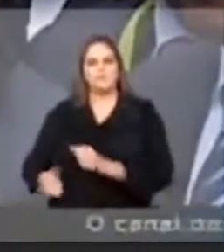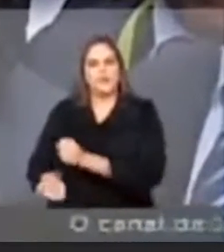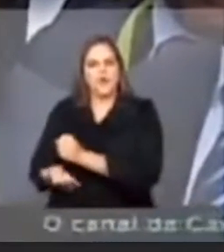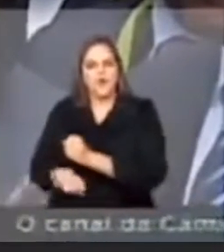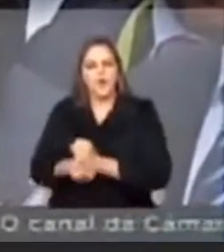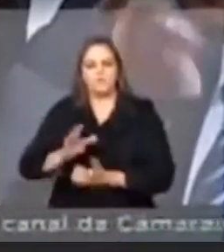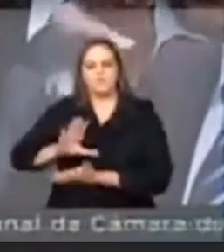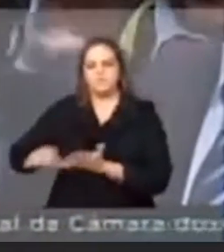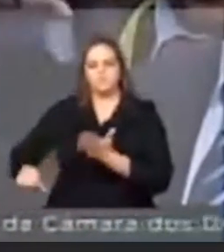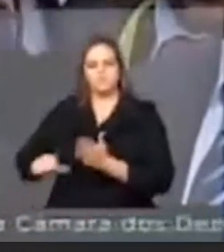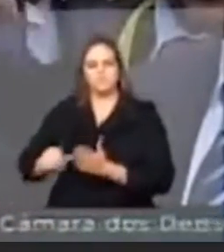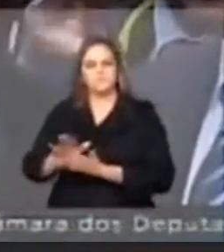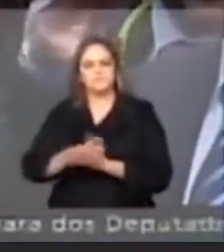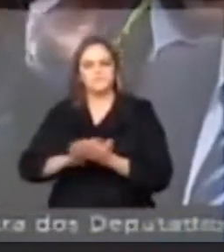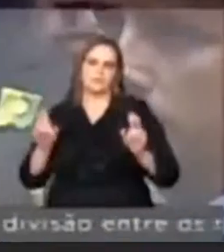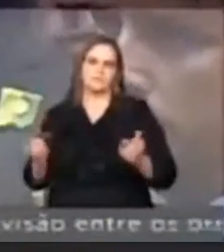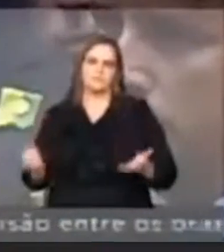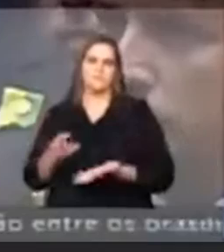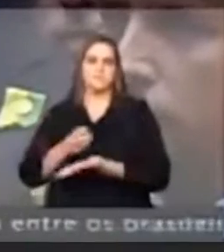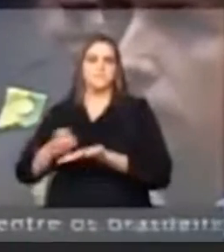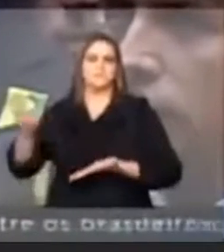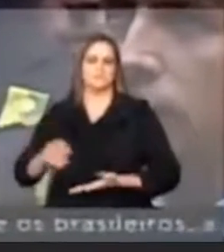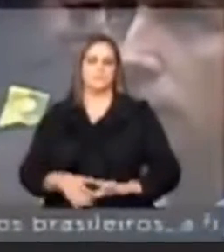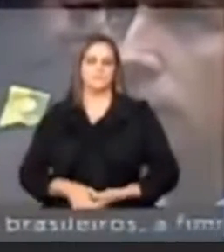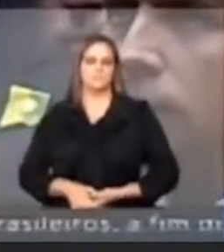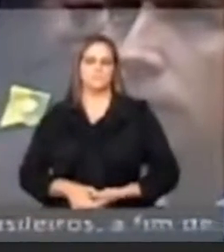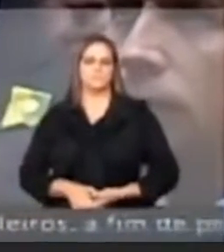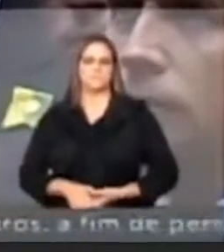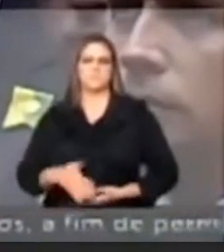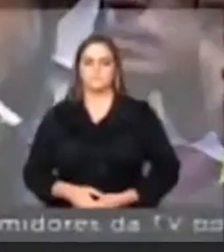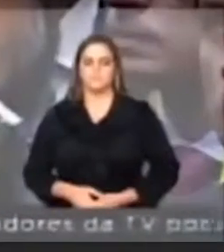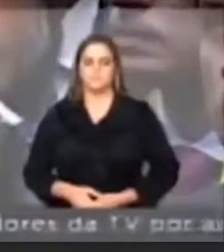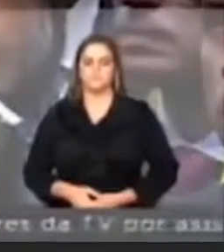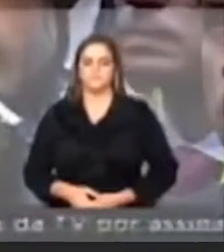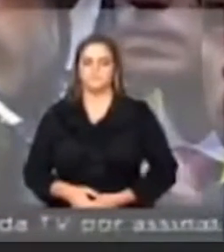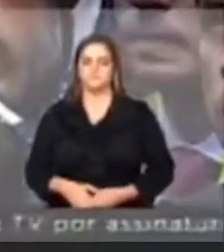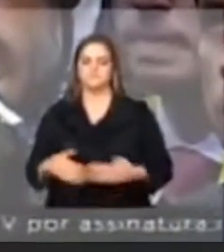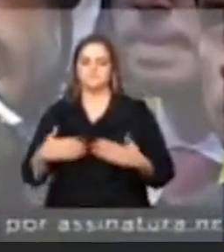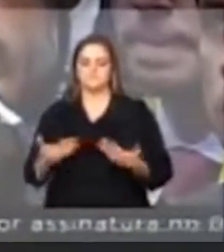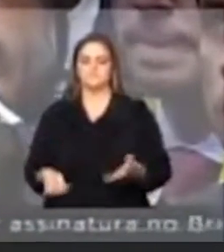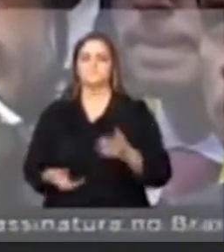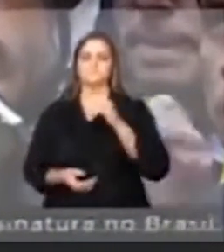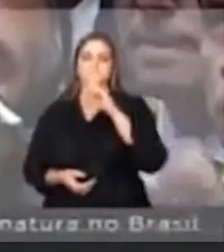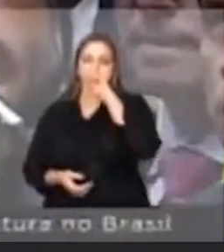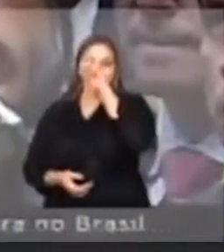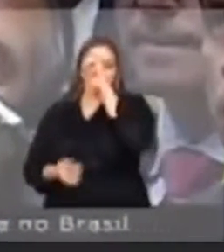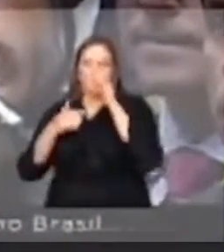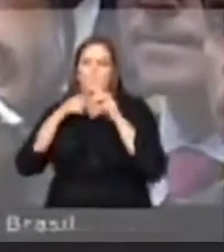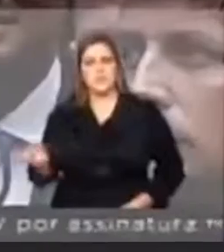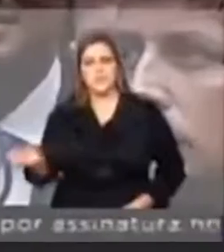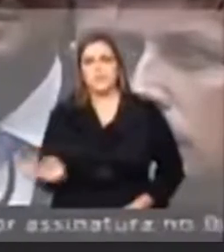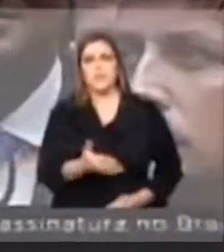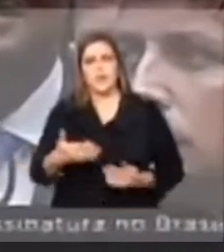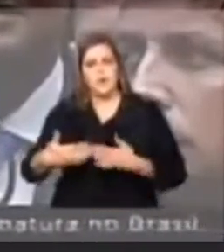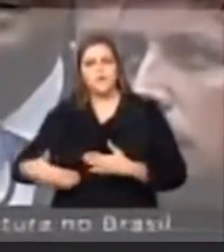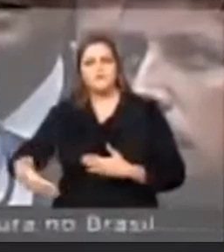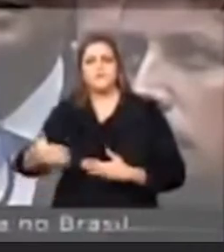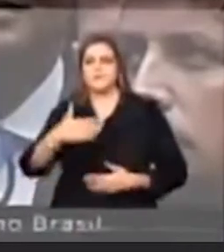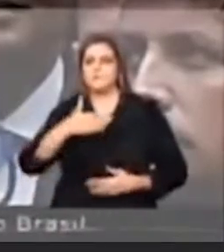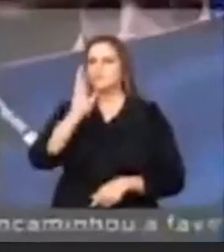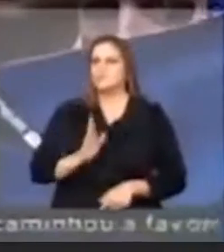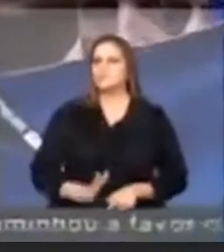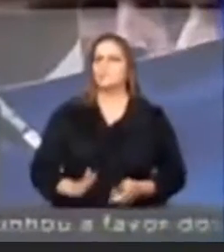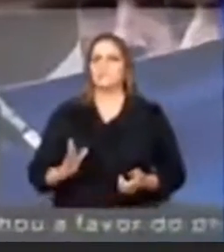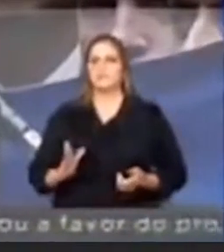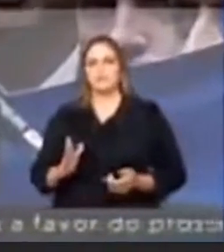sem petroleiros, sem petrolão. Pelos progressistas da minha família. Em respeito à minha família. Pela